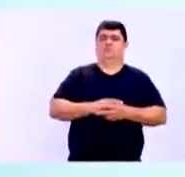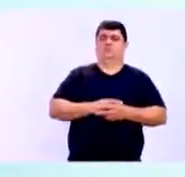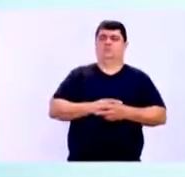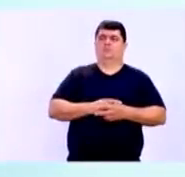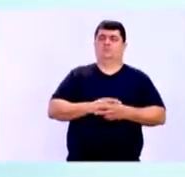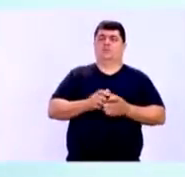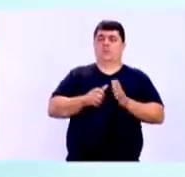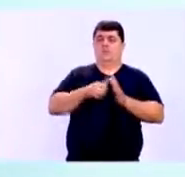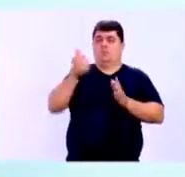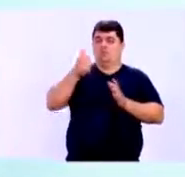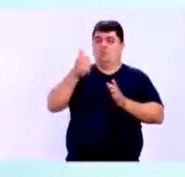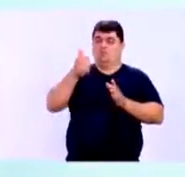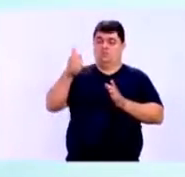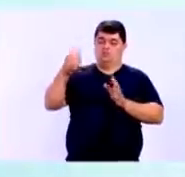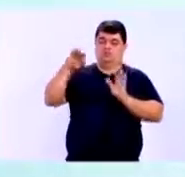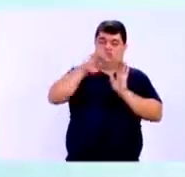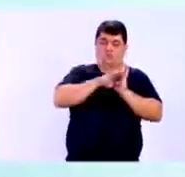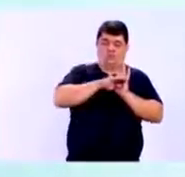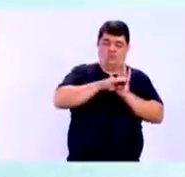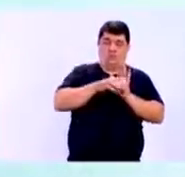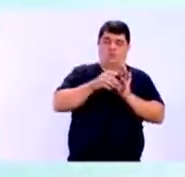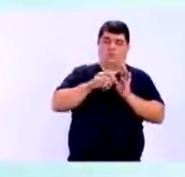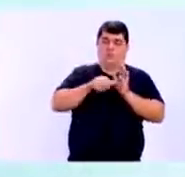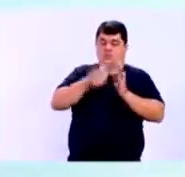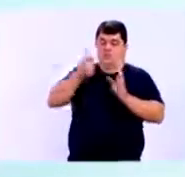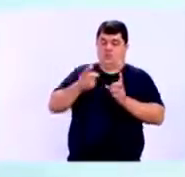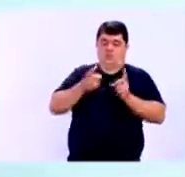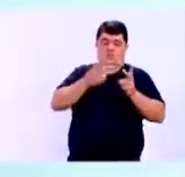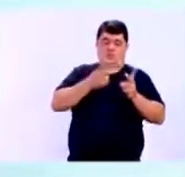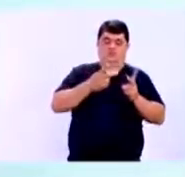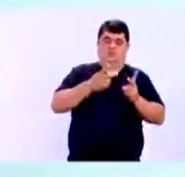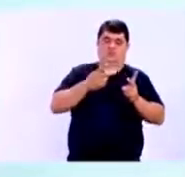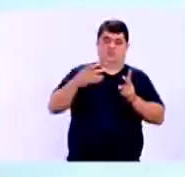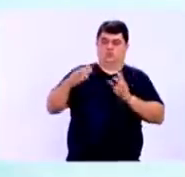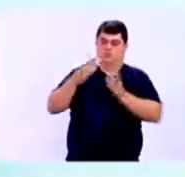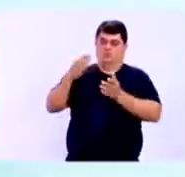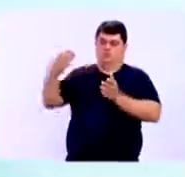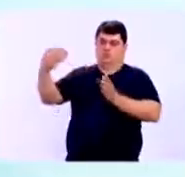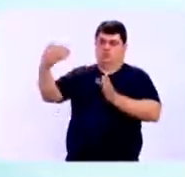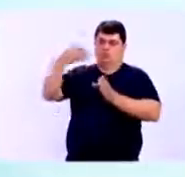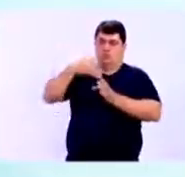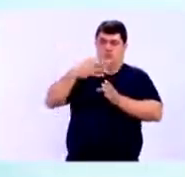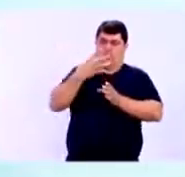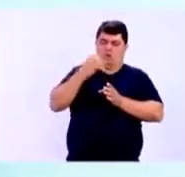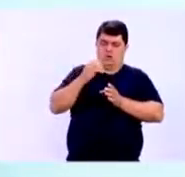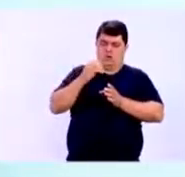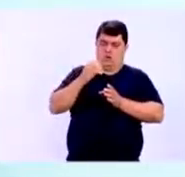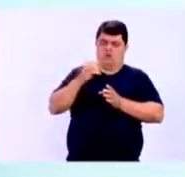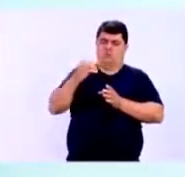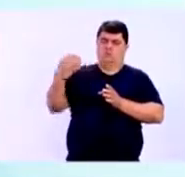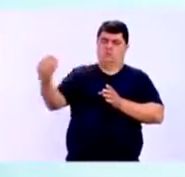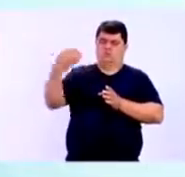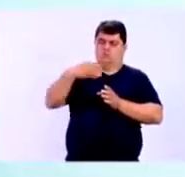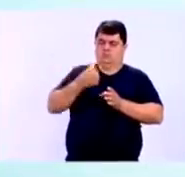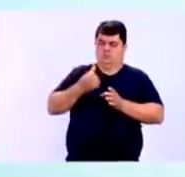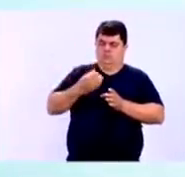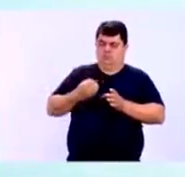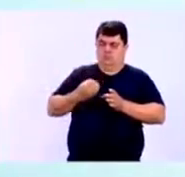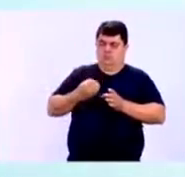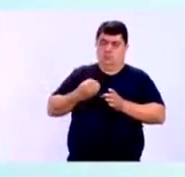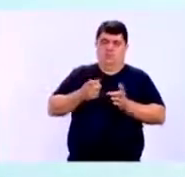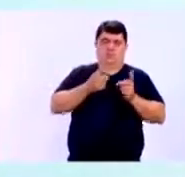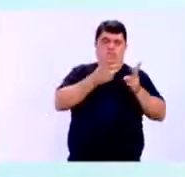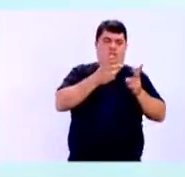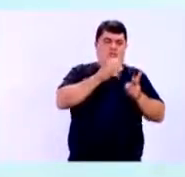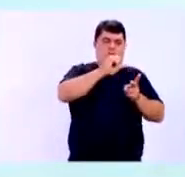Primeiro que entrou é o primeiro que saiu. Entrou 40, depois entrou 60, saiu 90.